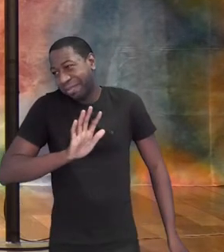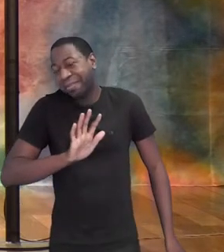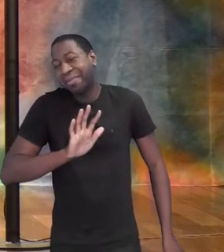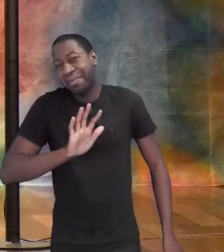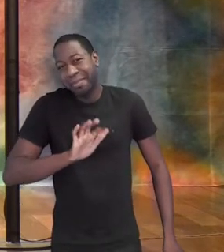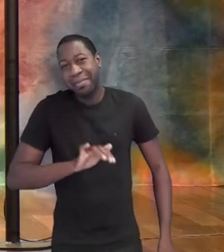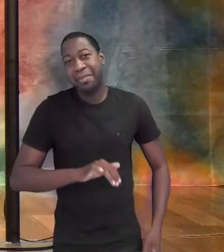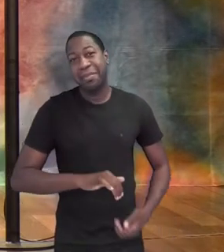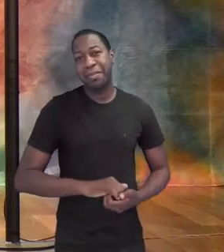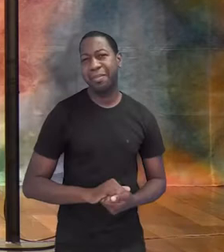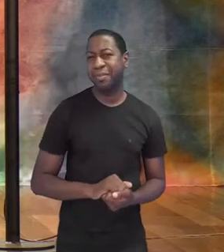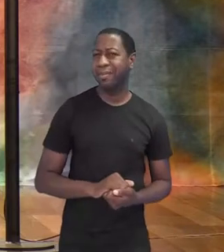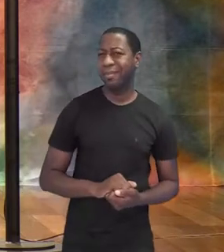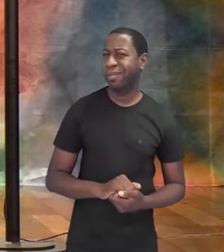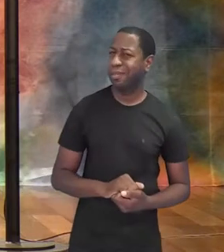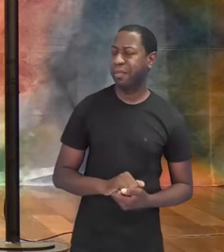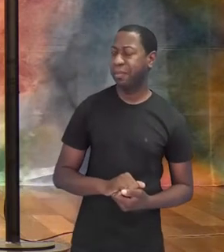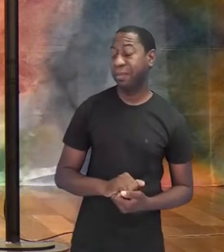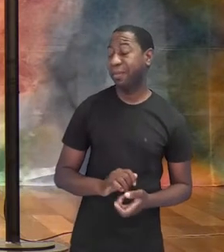queria